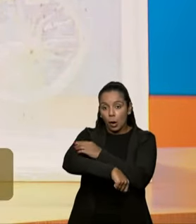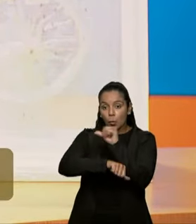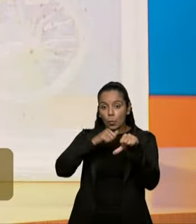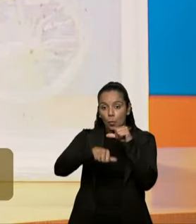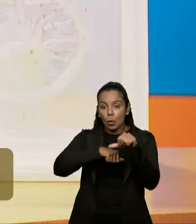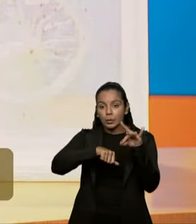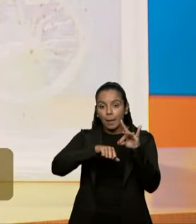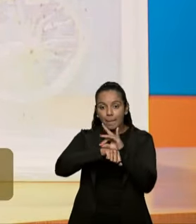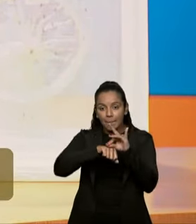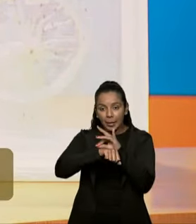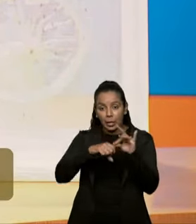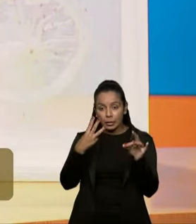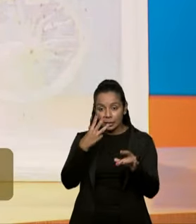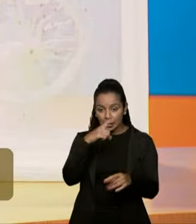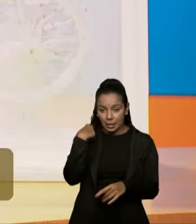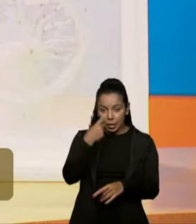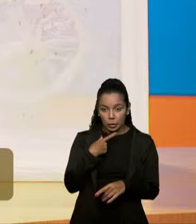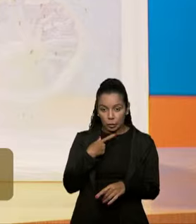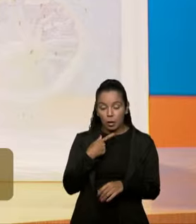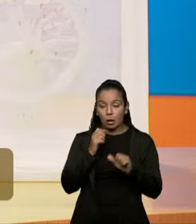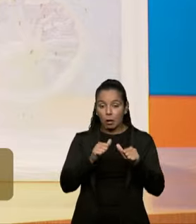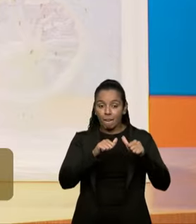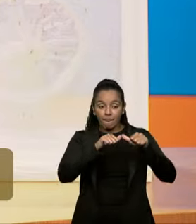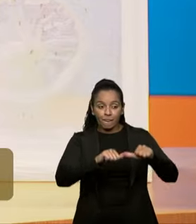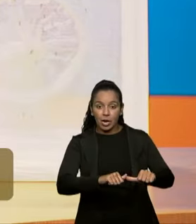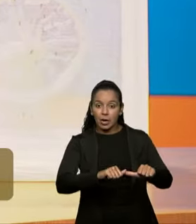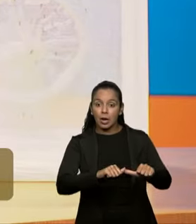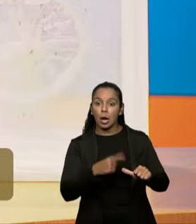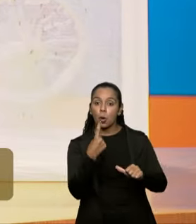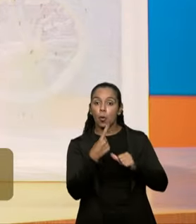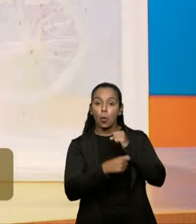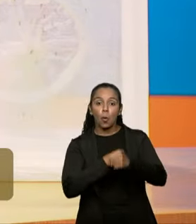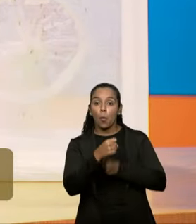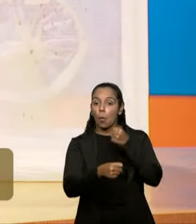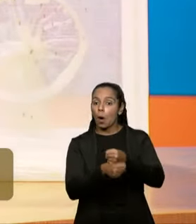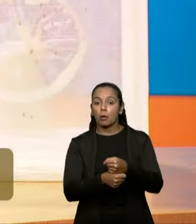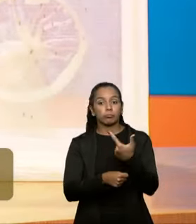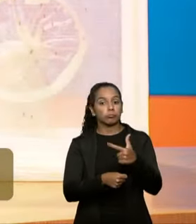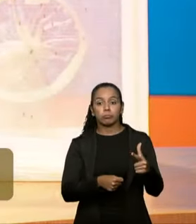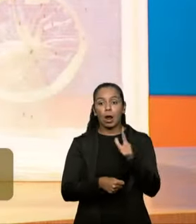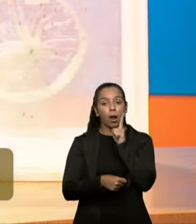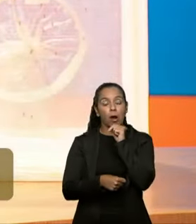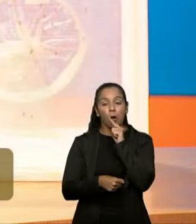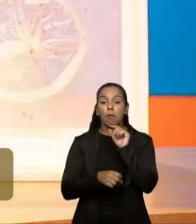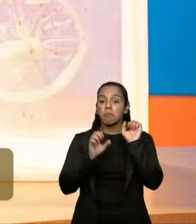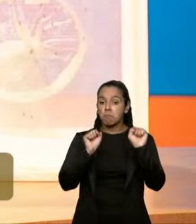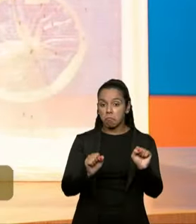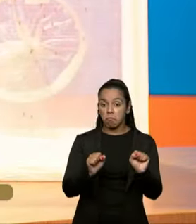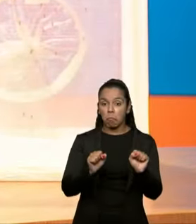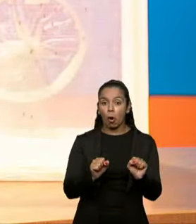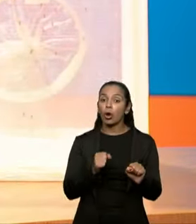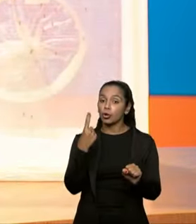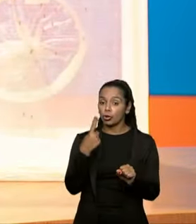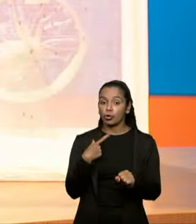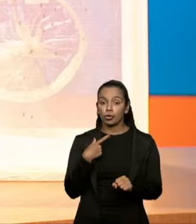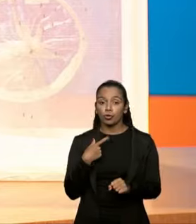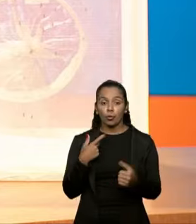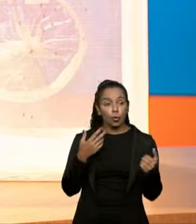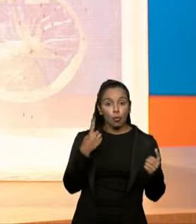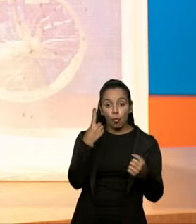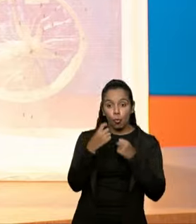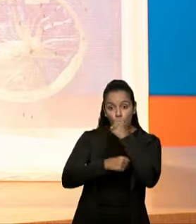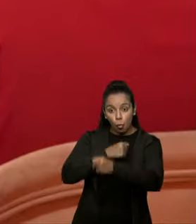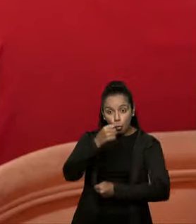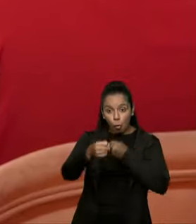ele dura até 1 ano sem água. Tá, então ele pode viver de um verão até outro verão. Uau!